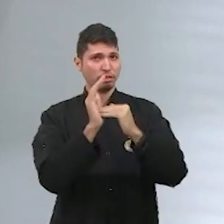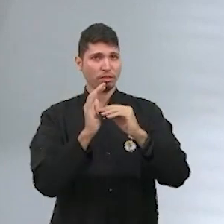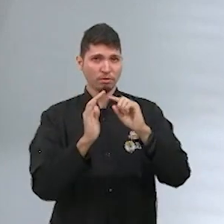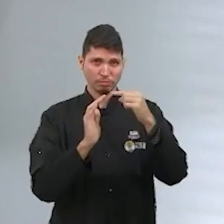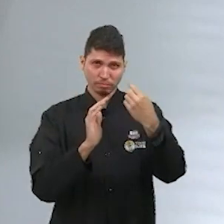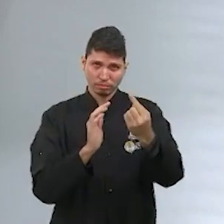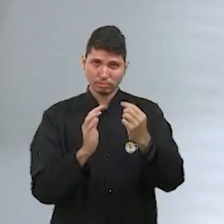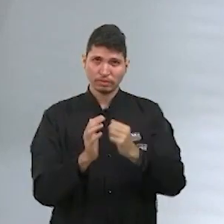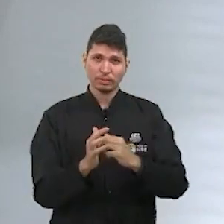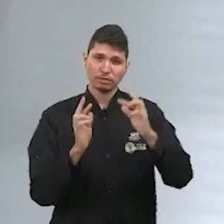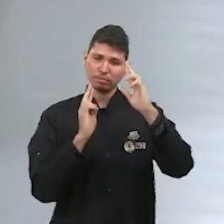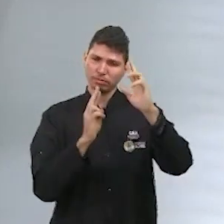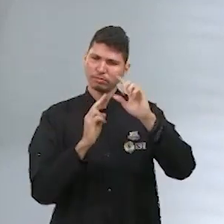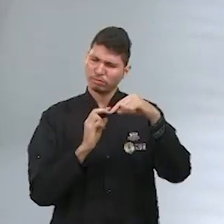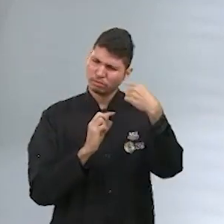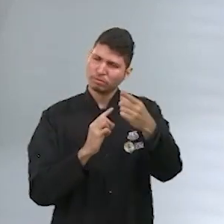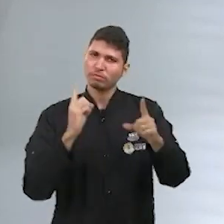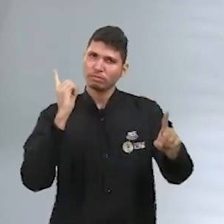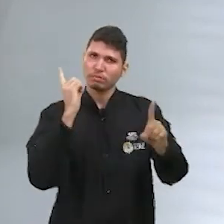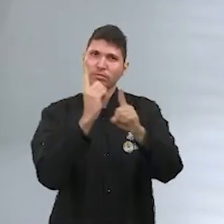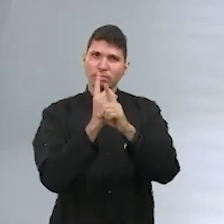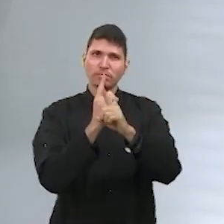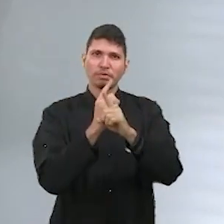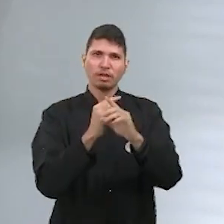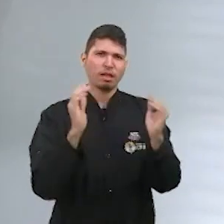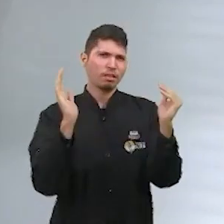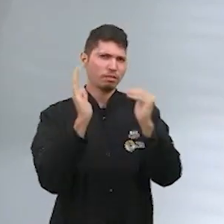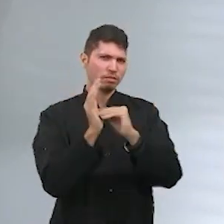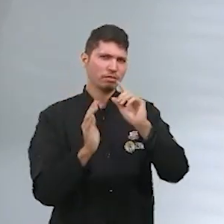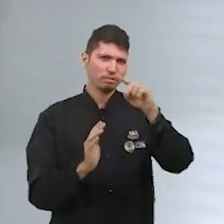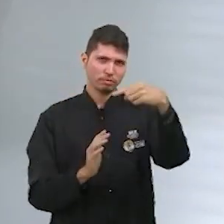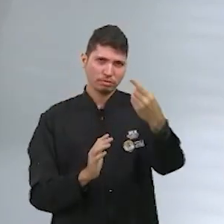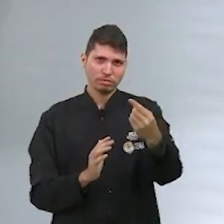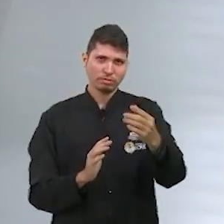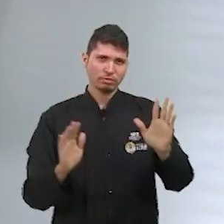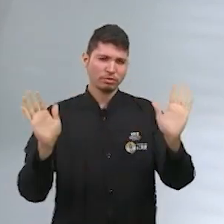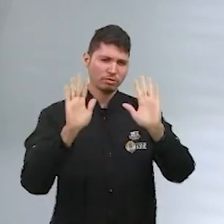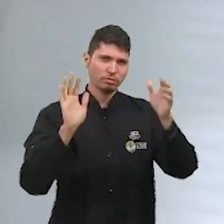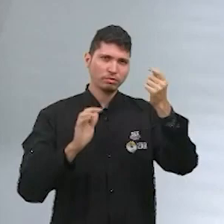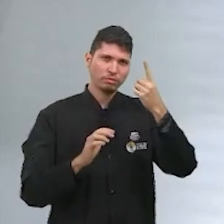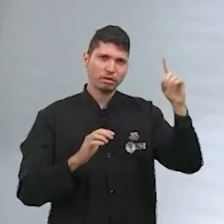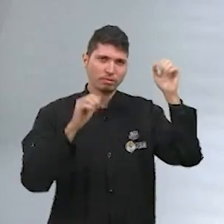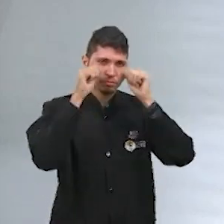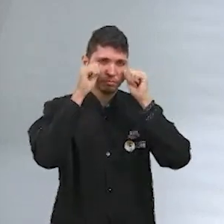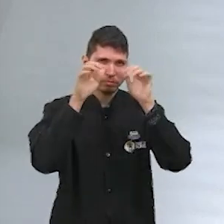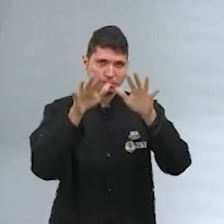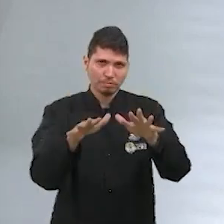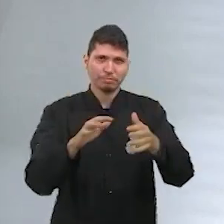contar com você na nossa próxima aula. Até a próxima e fique com Deus.